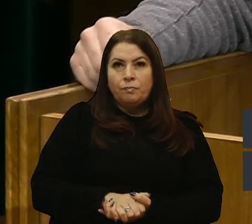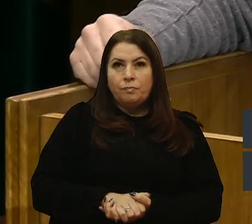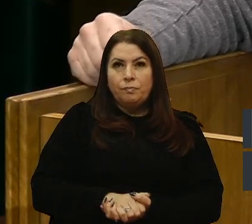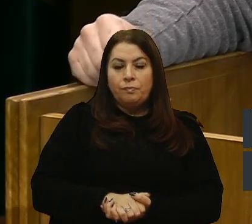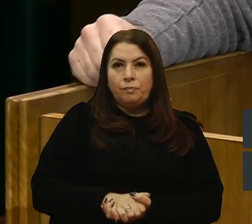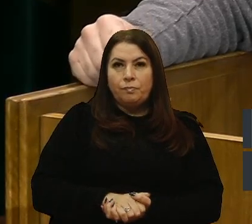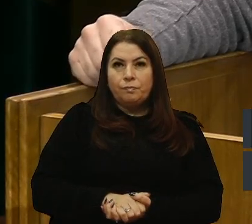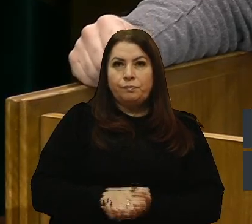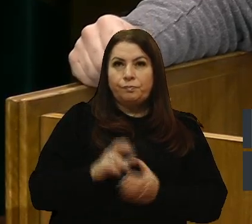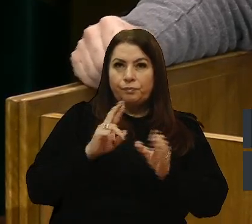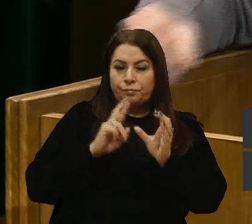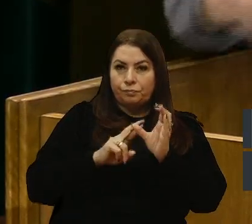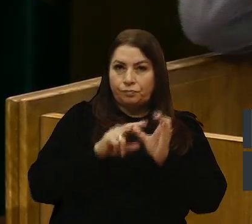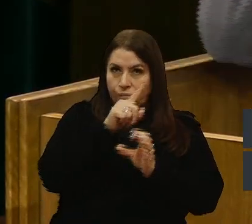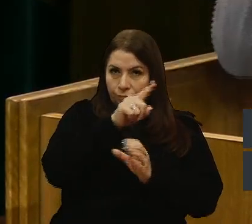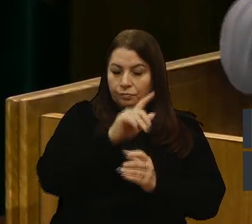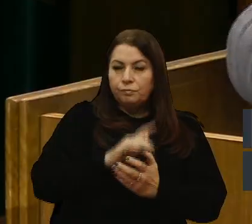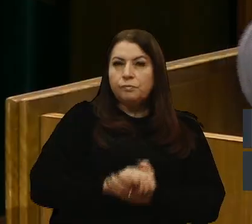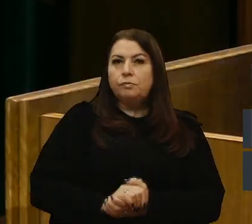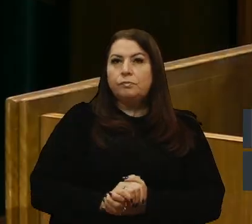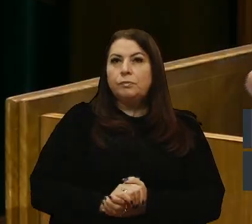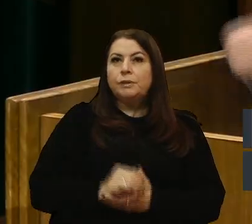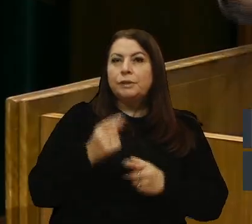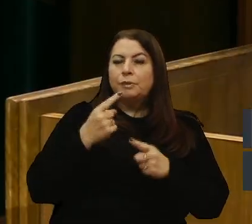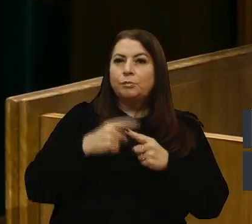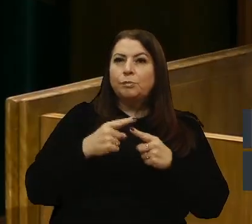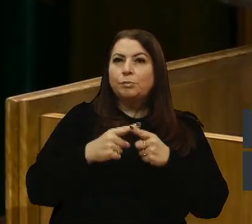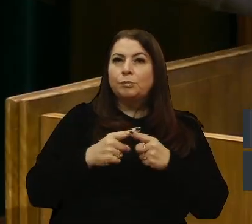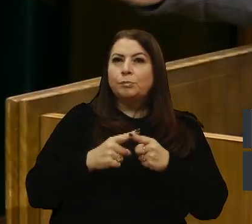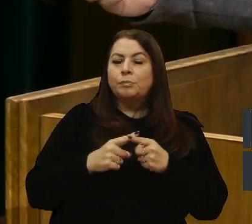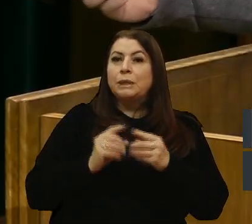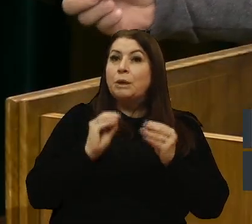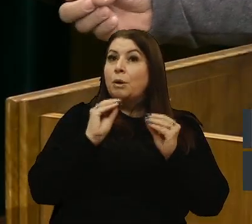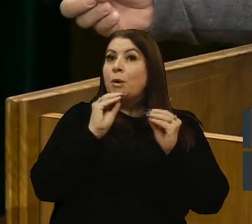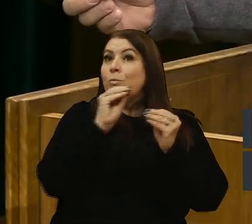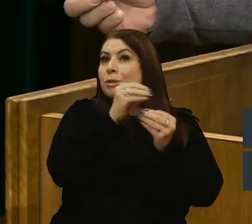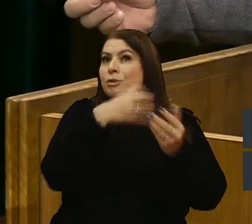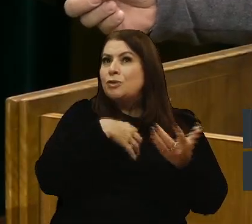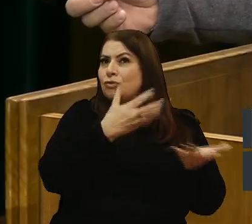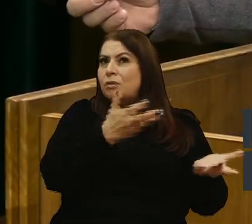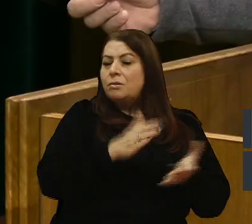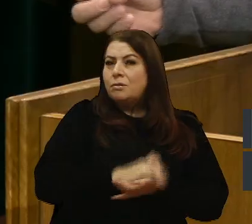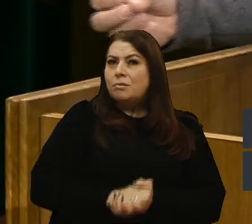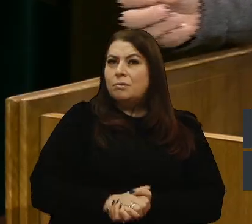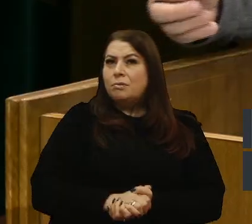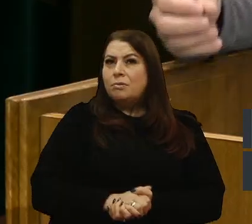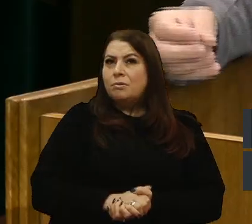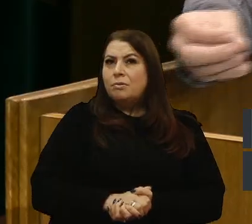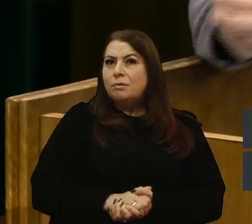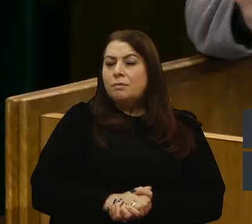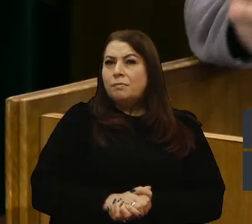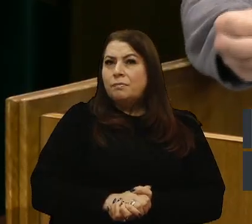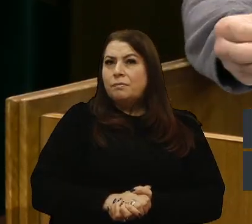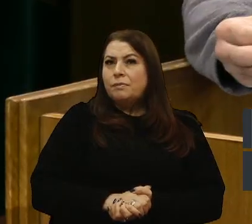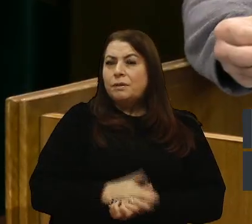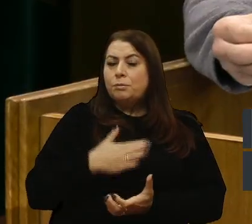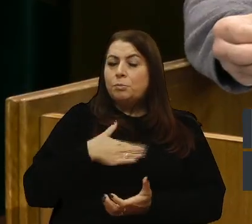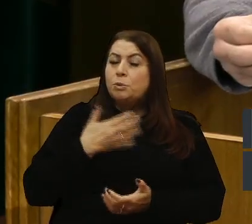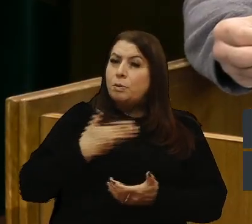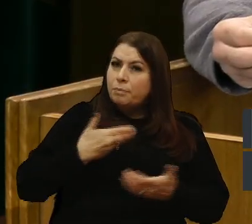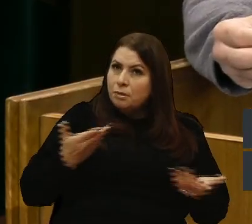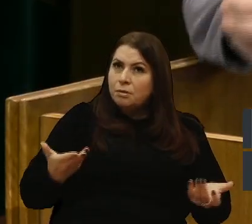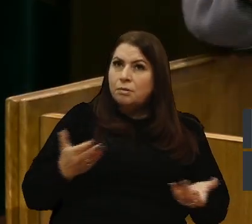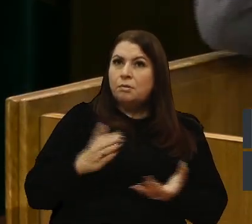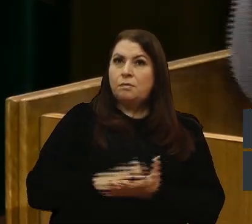lá no Carrefour. Por que que foi colocado esse formato? Meus